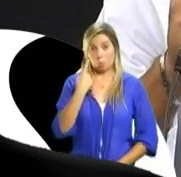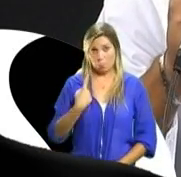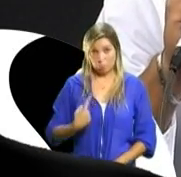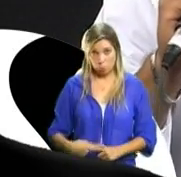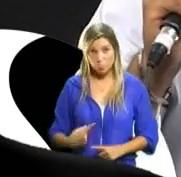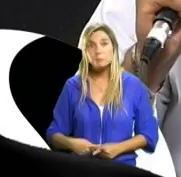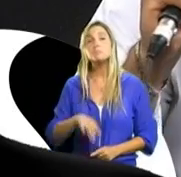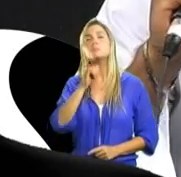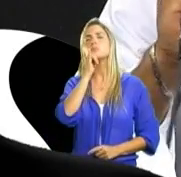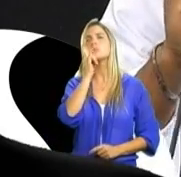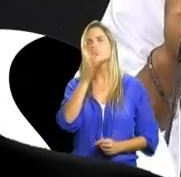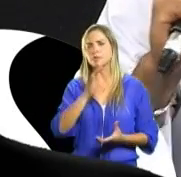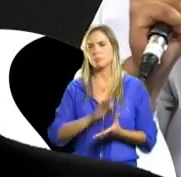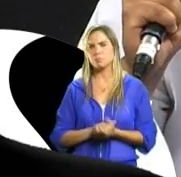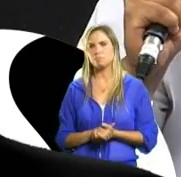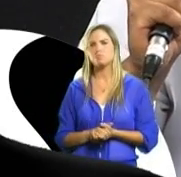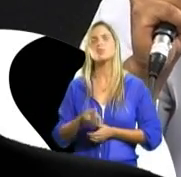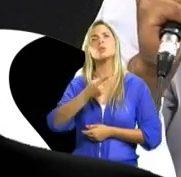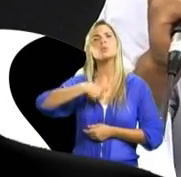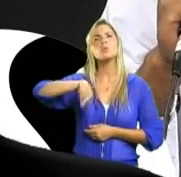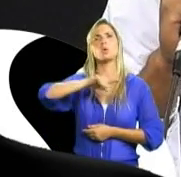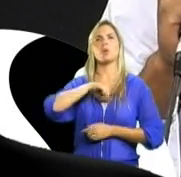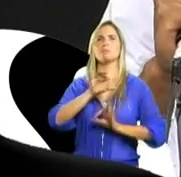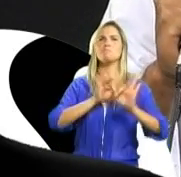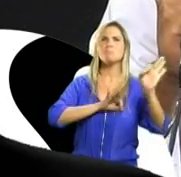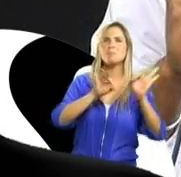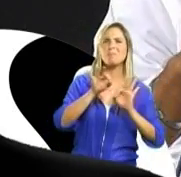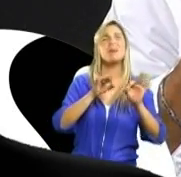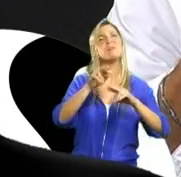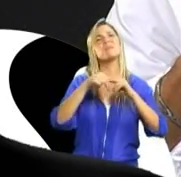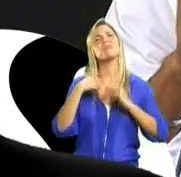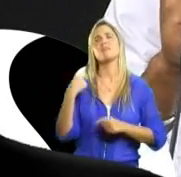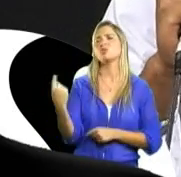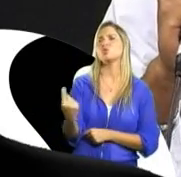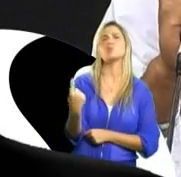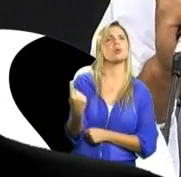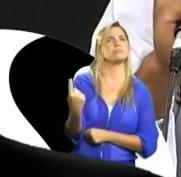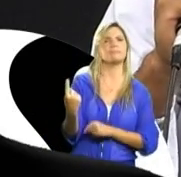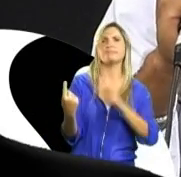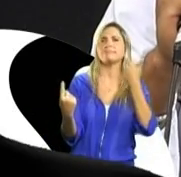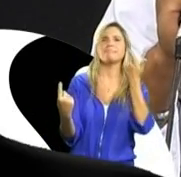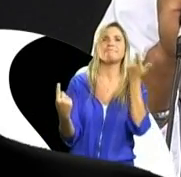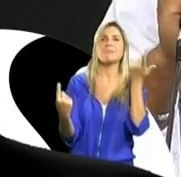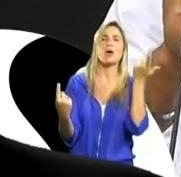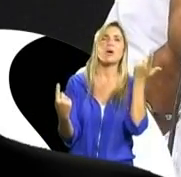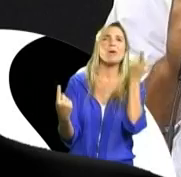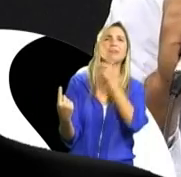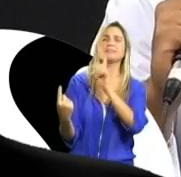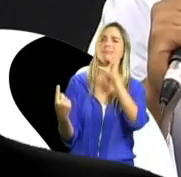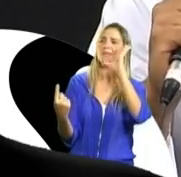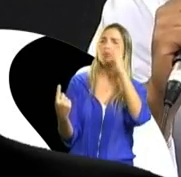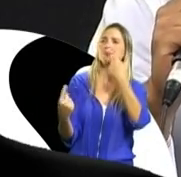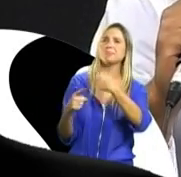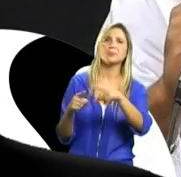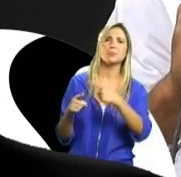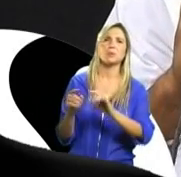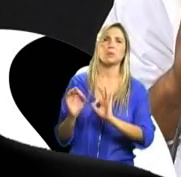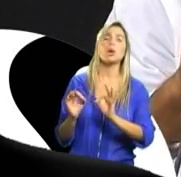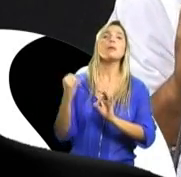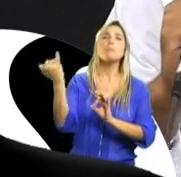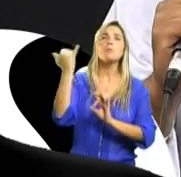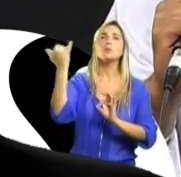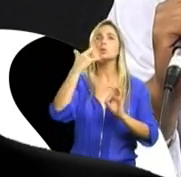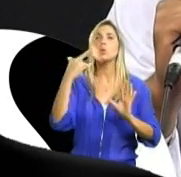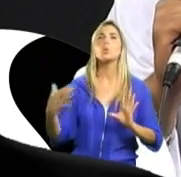da incompletude institucional, nenhuma instituição sozinha, por si só, ela consegue resolver os problemas que lhe são pertinentes. Dentro